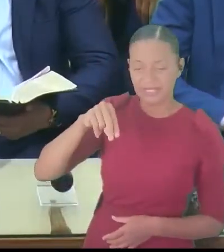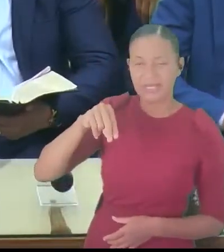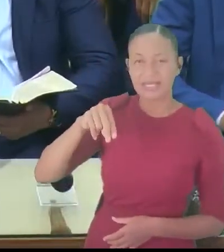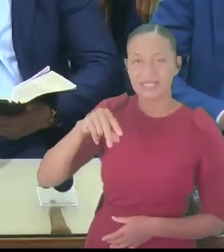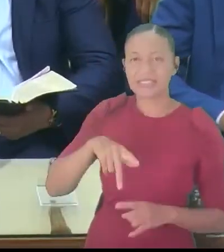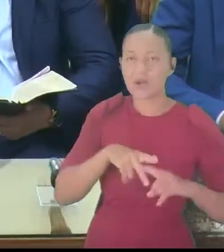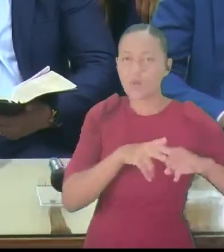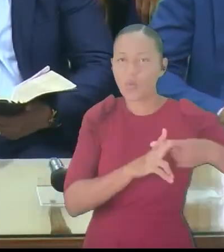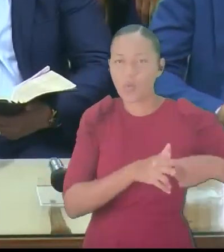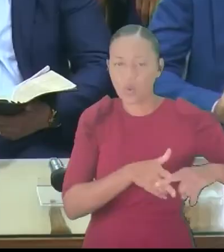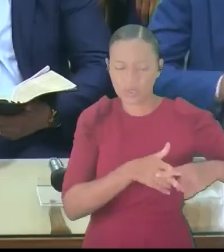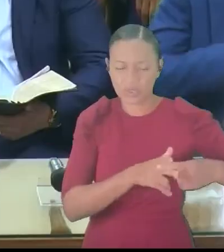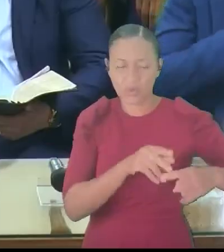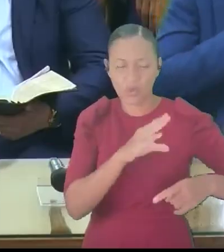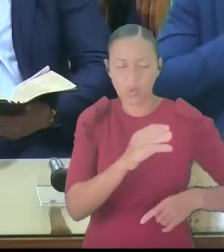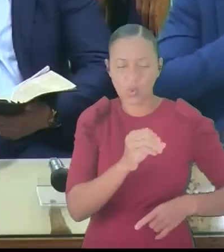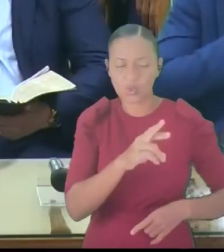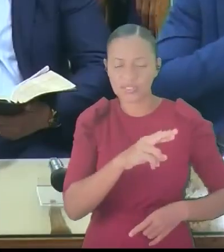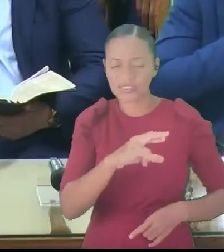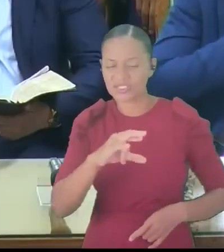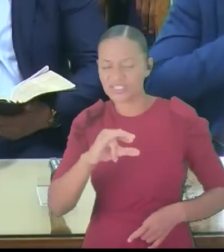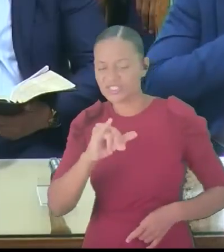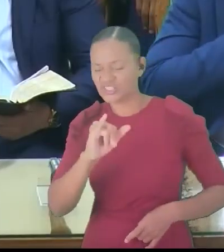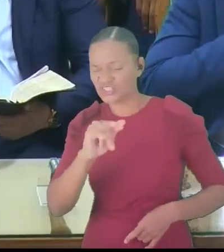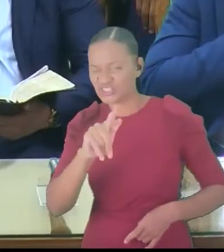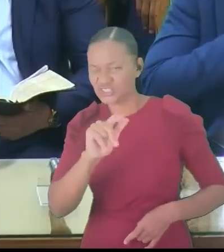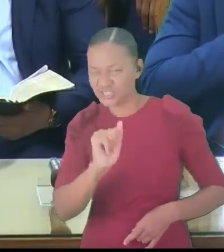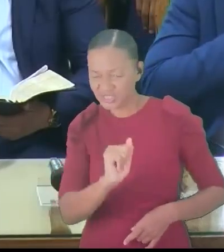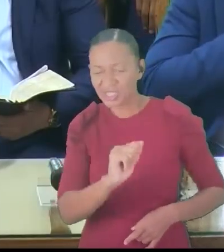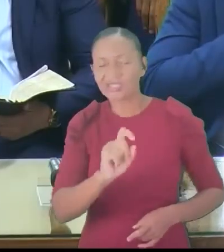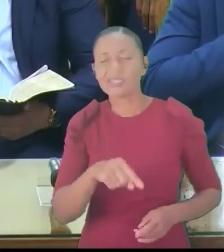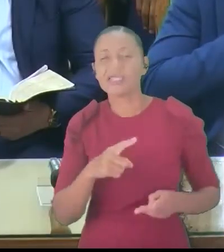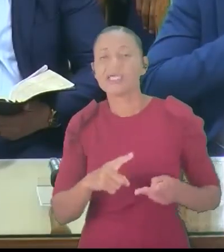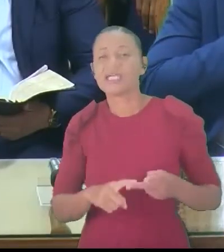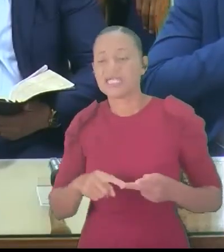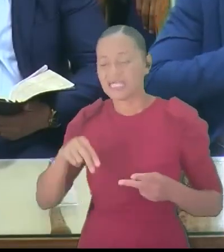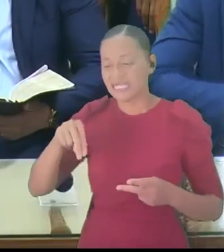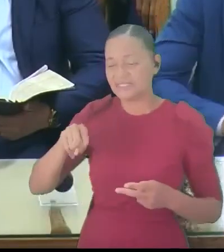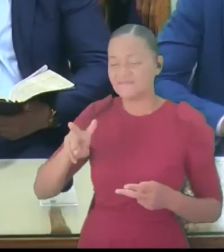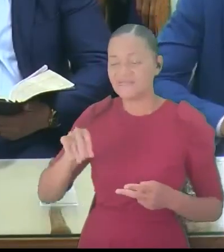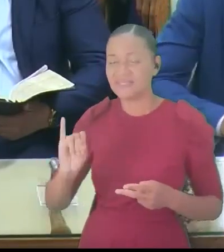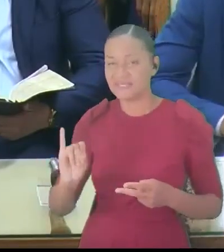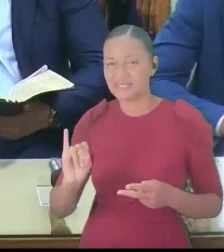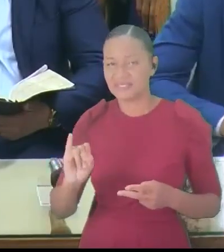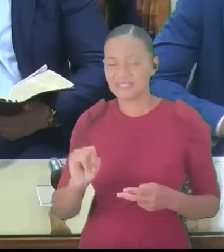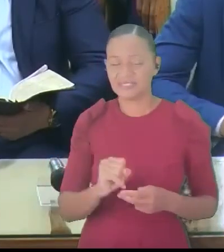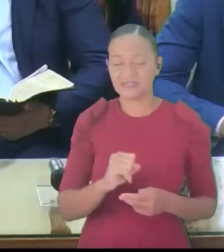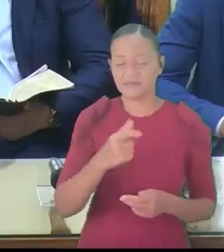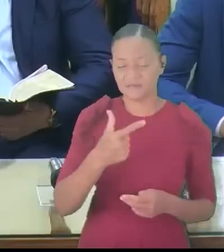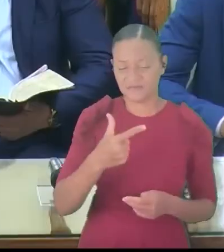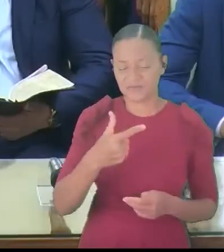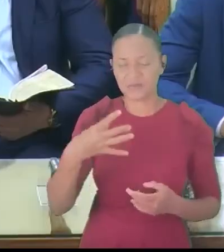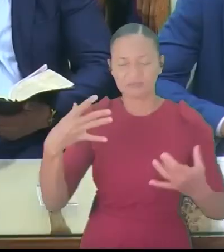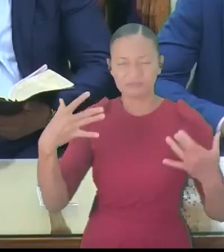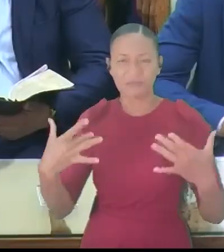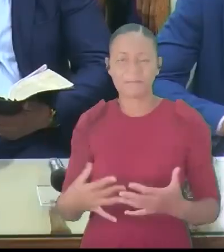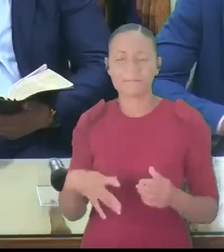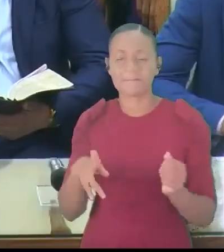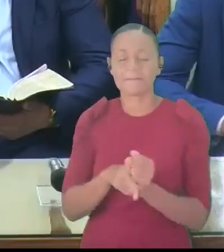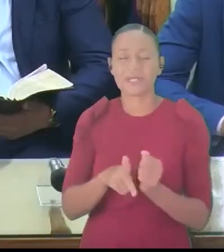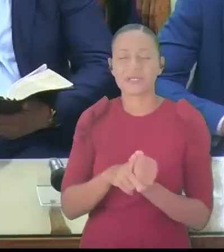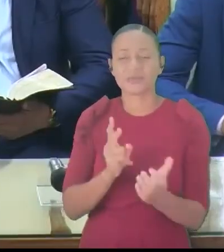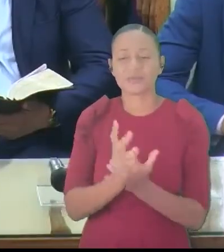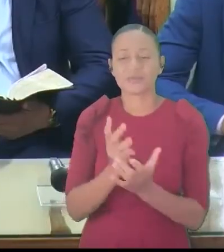na corrigida e depois colocasse na NVI. 24 em diante. Aí Pedro continua